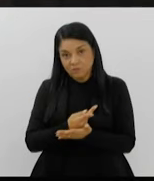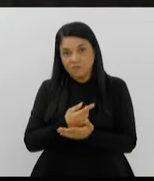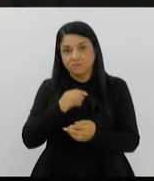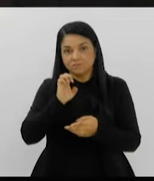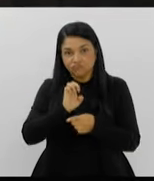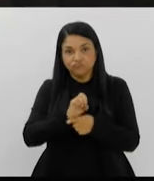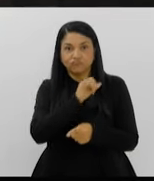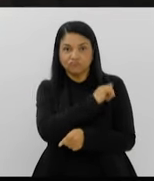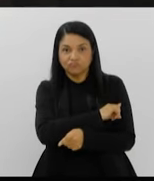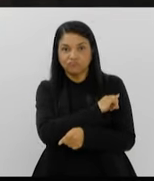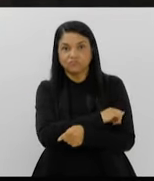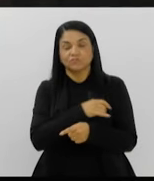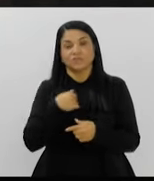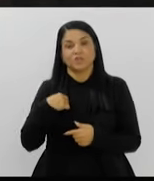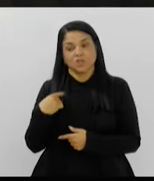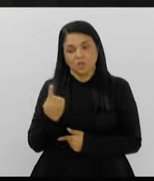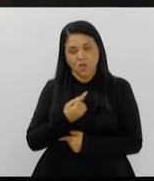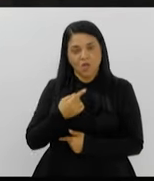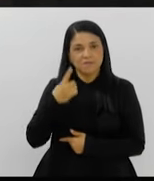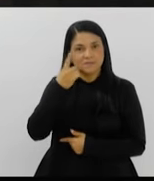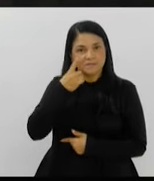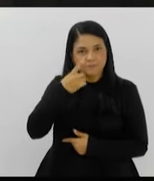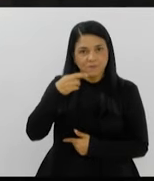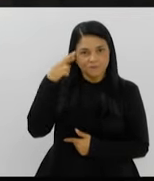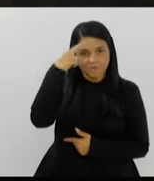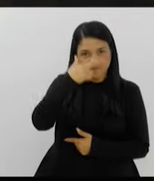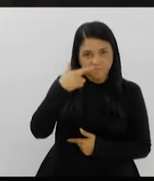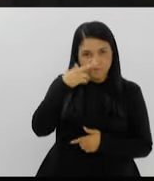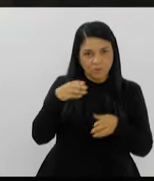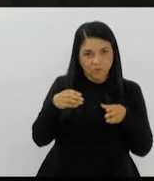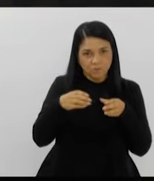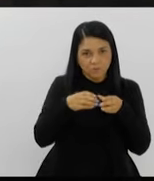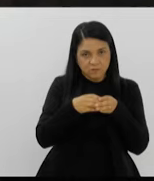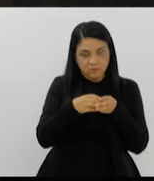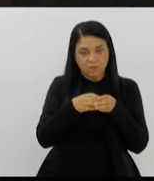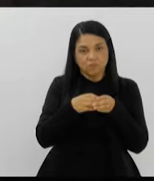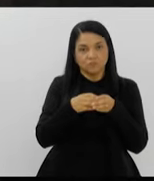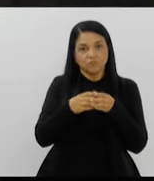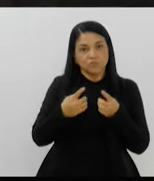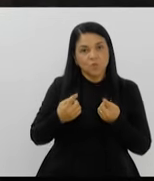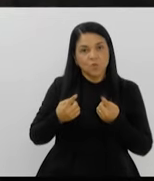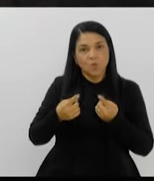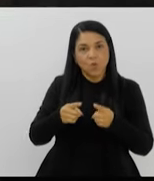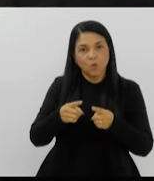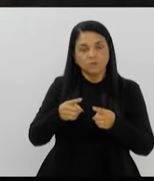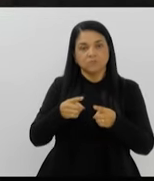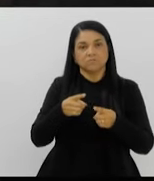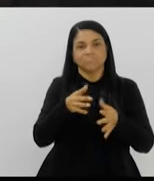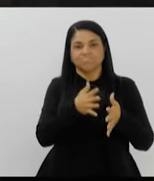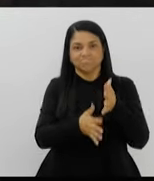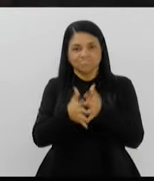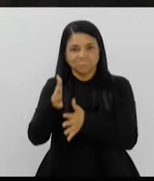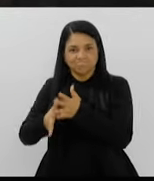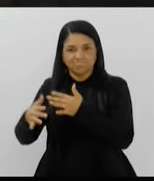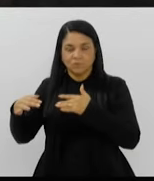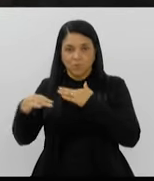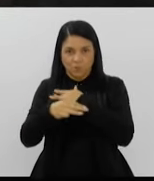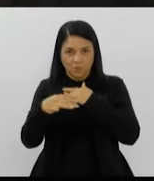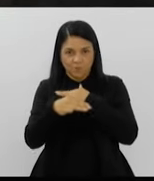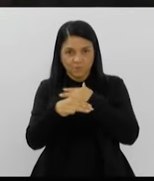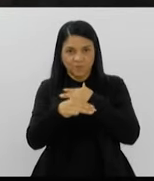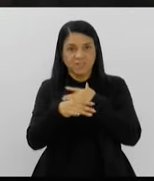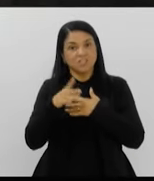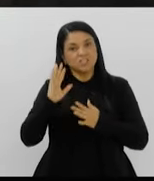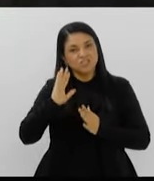nossas fiscalizações, as fiscalizações da Comissão de Combate à Desordem Urbana, já vem denunciando isso há muito